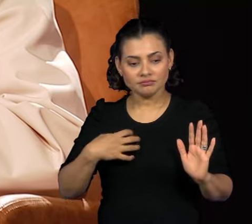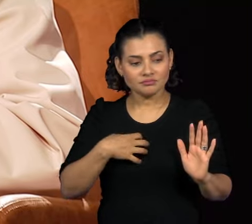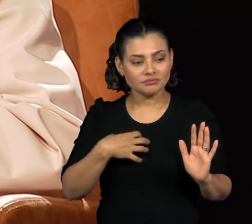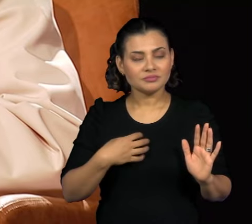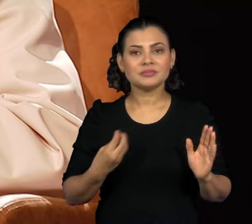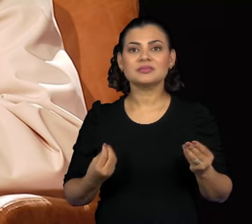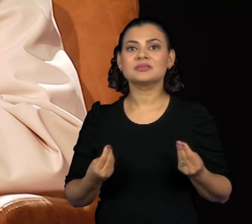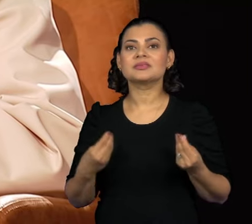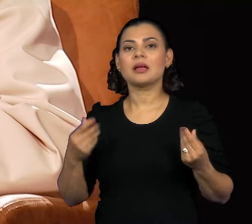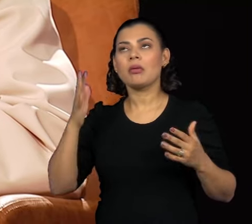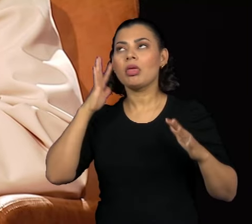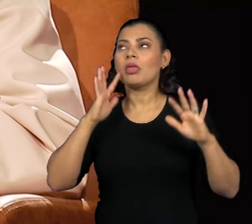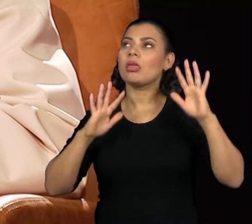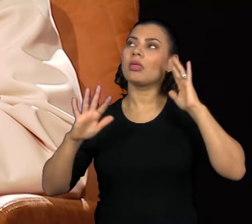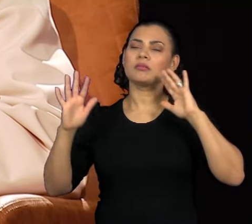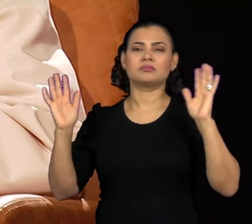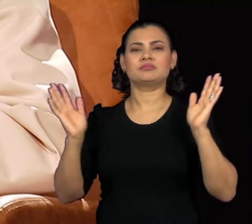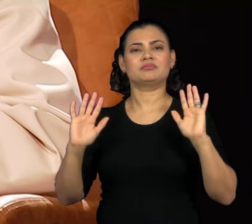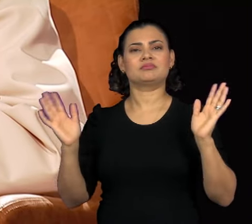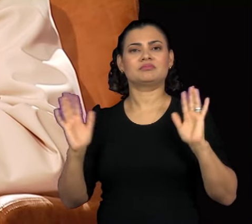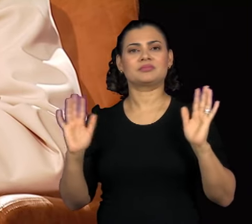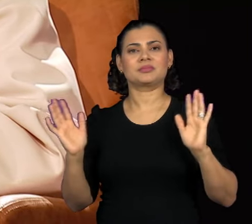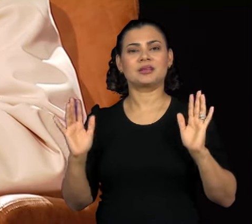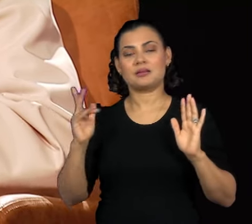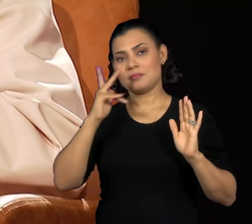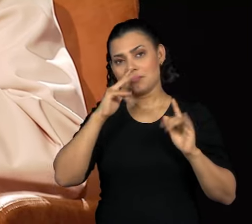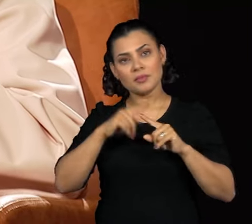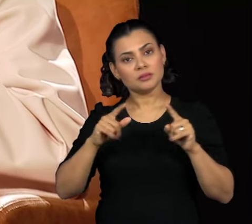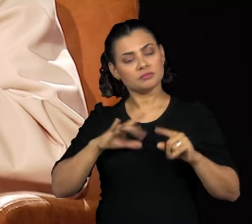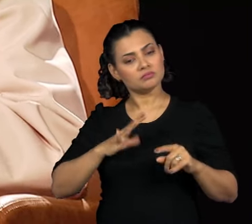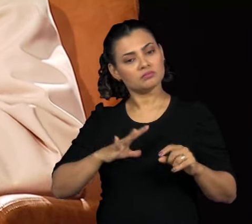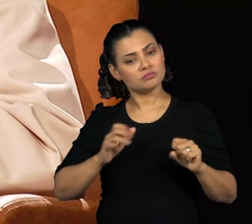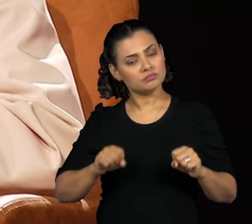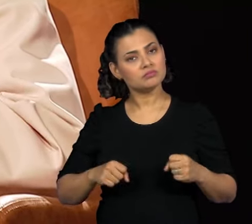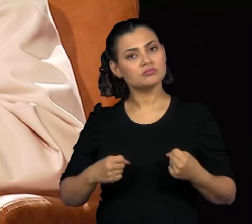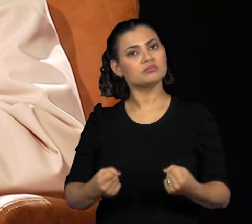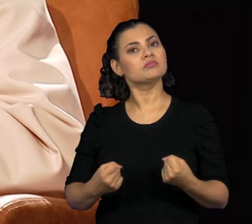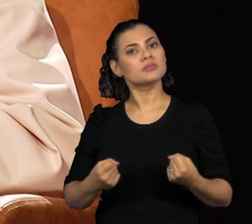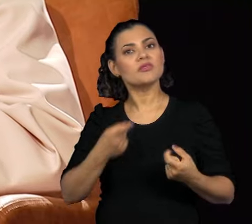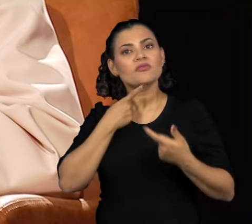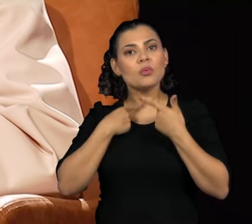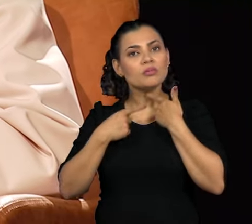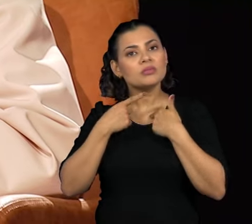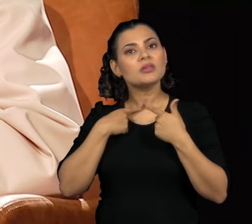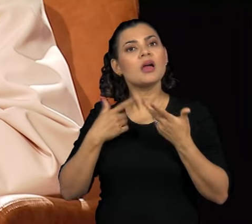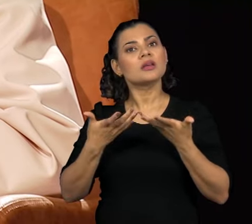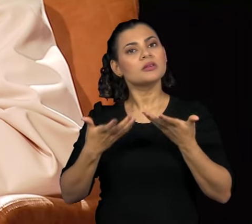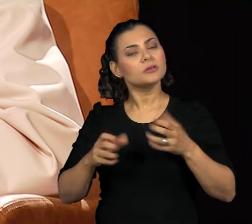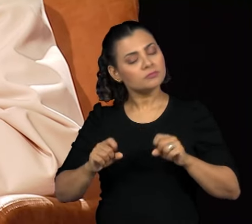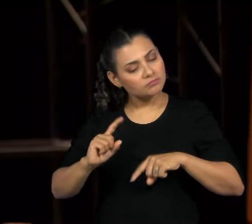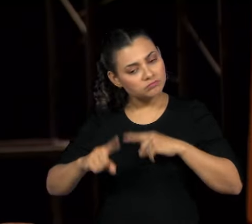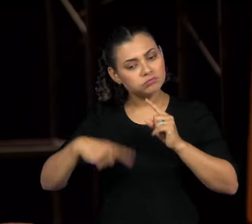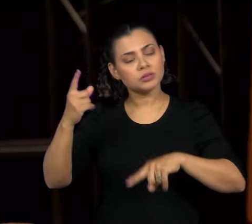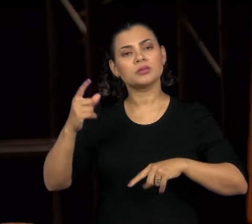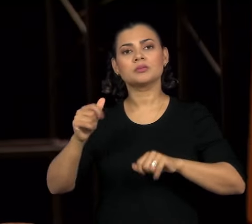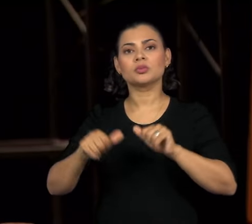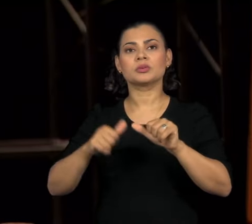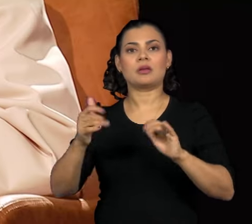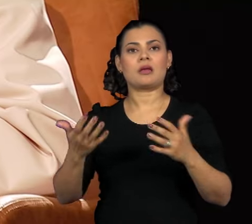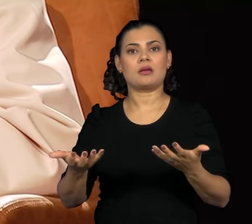sabe, desiludida e sem ímpeto, sem aquela gana de poder lutar. Não te inibe,